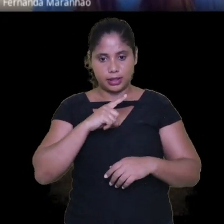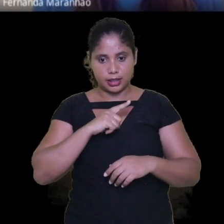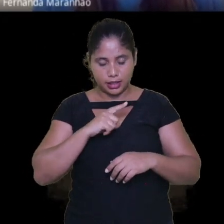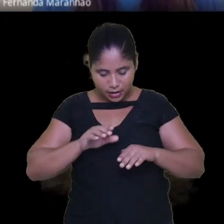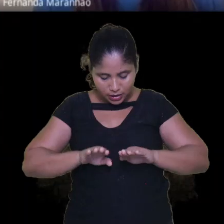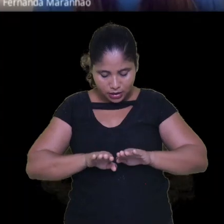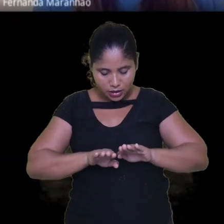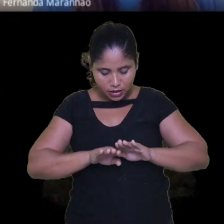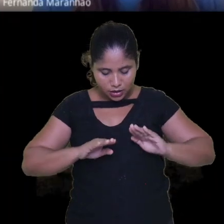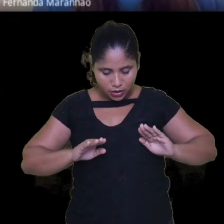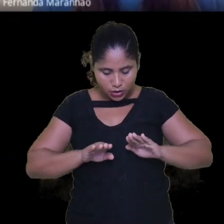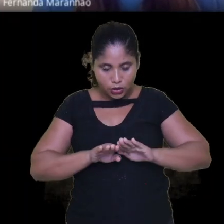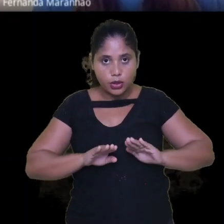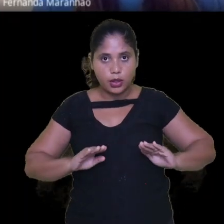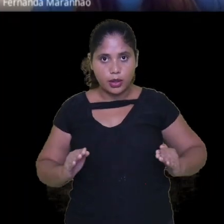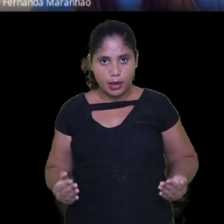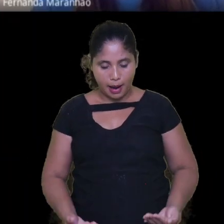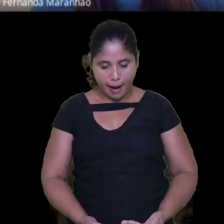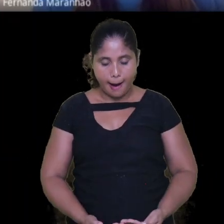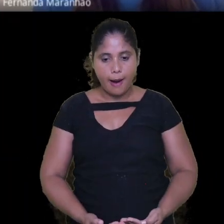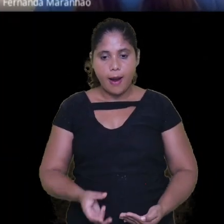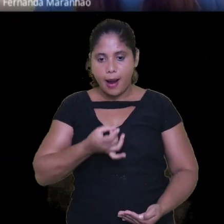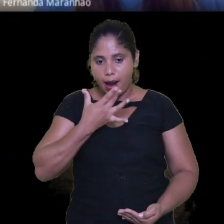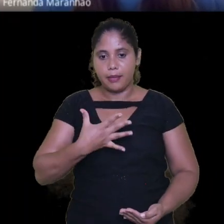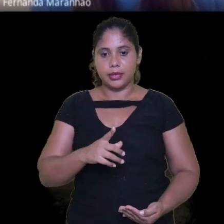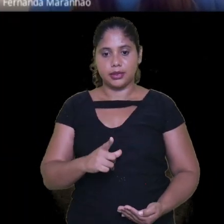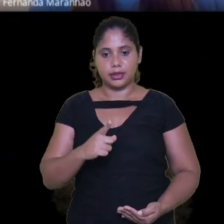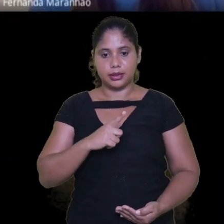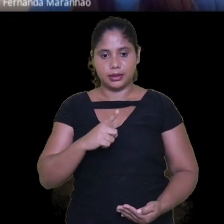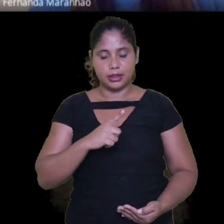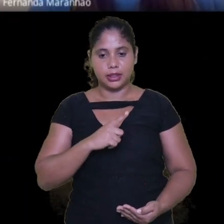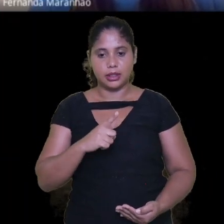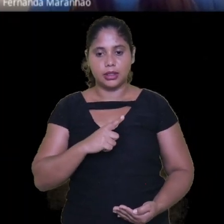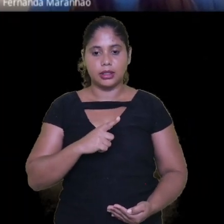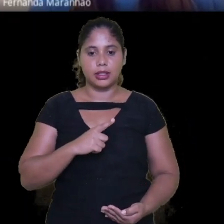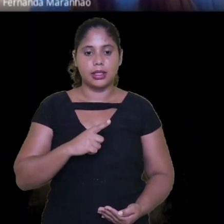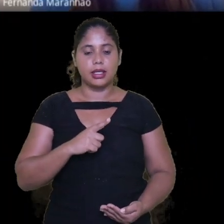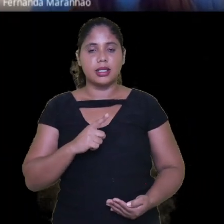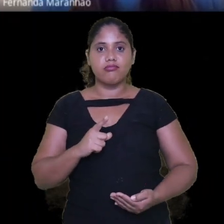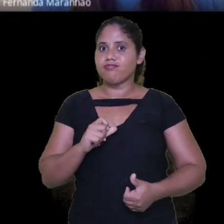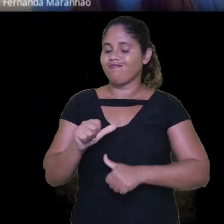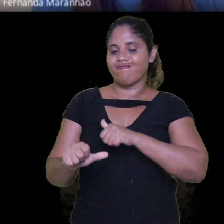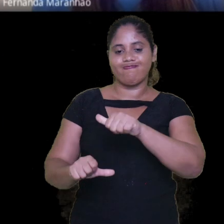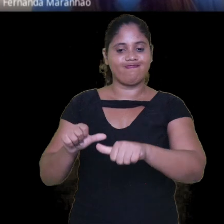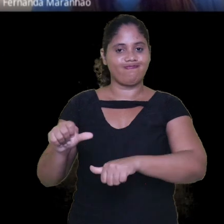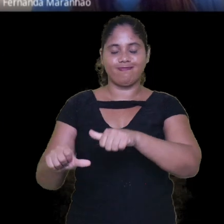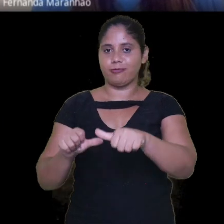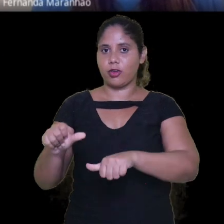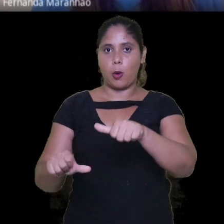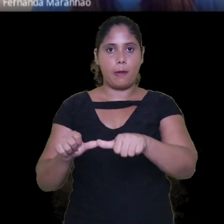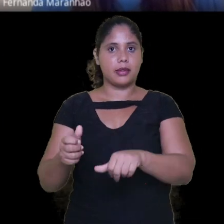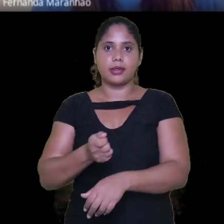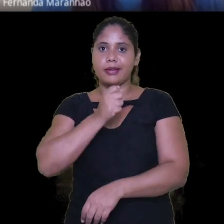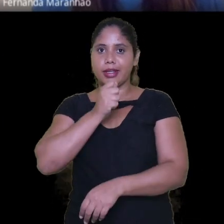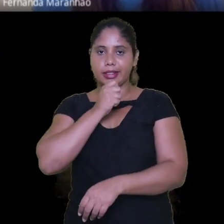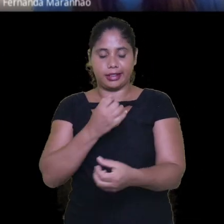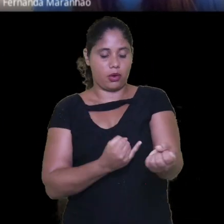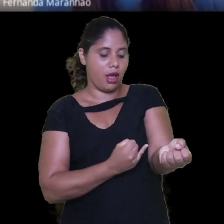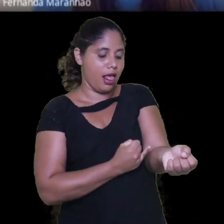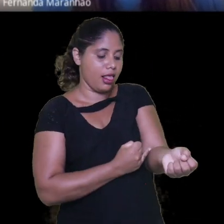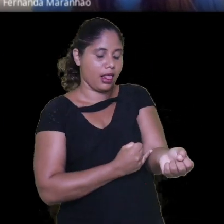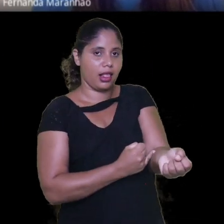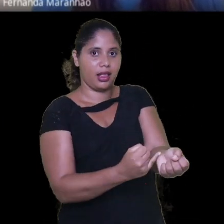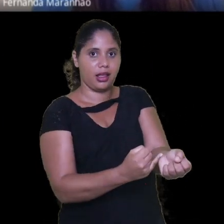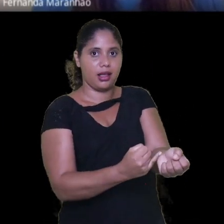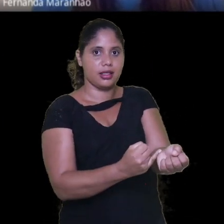fetal. O nosso próximo slide contém 2 tabelas, que são da nota técnica diretriz